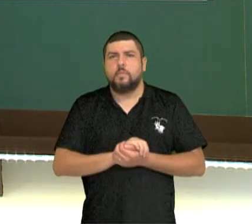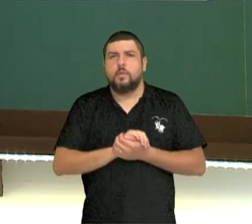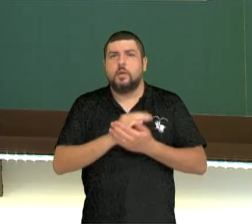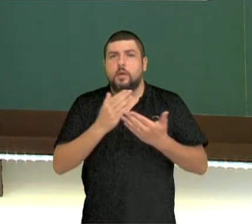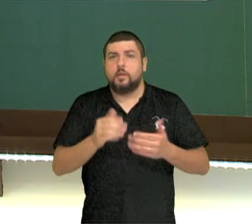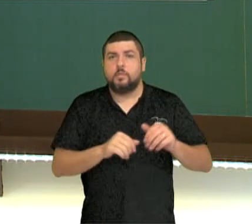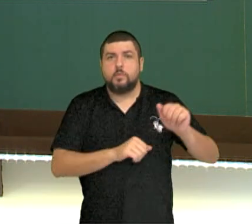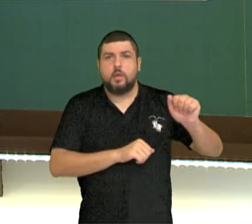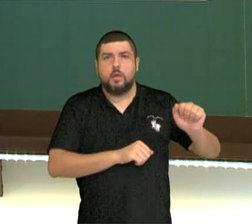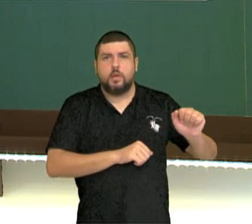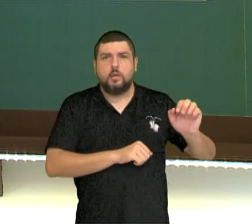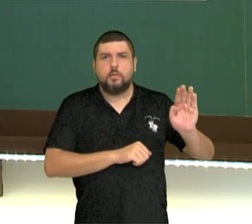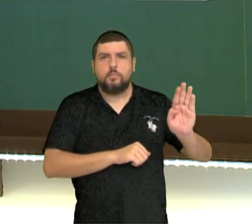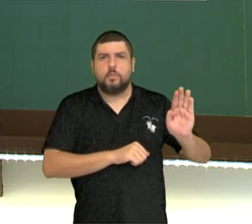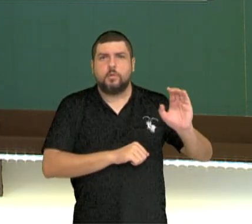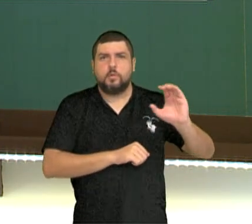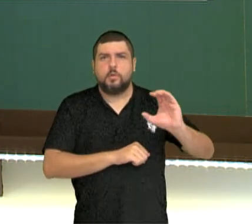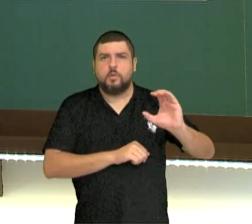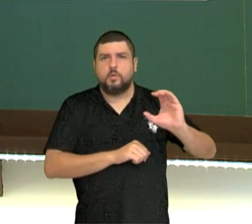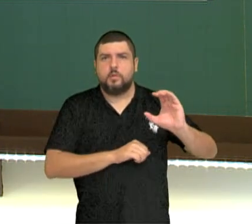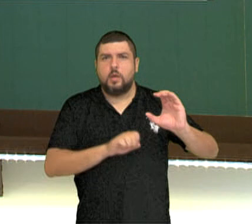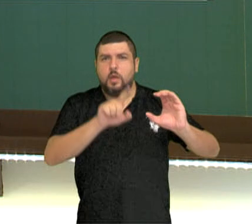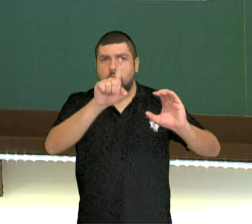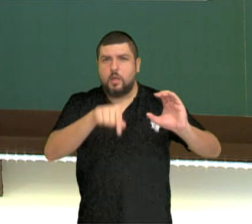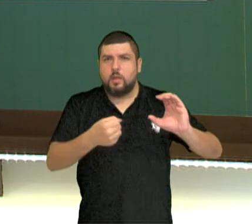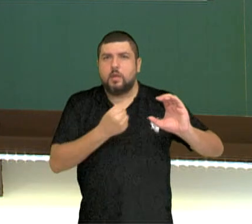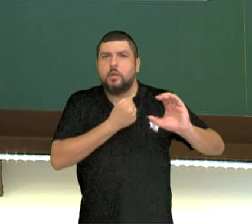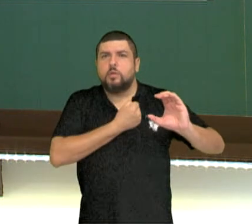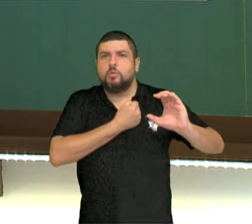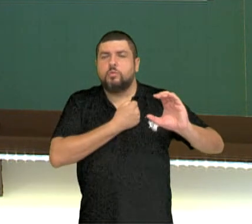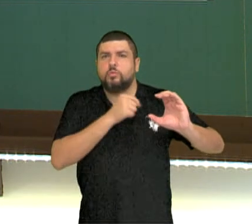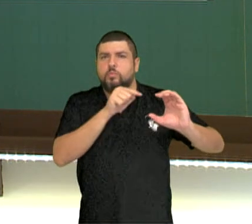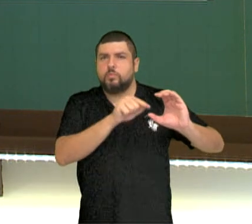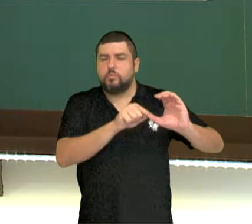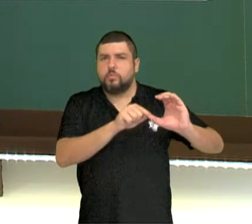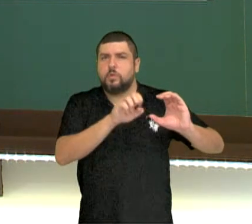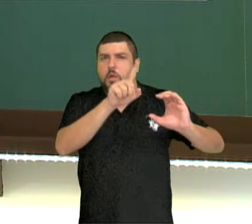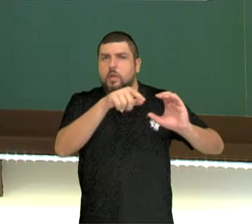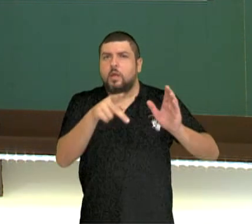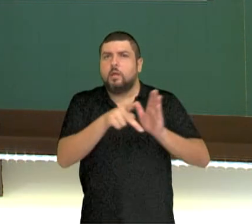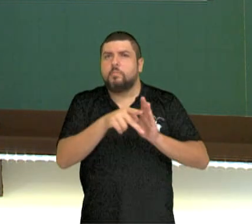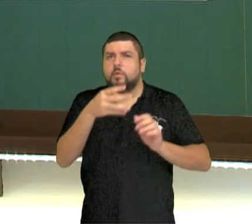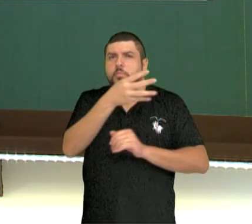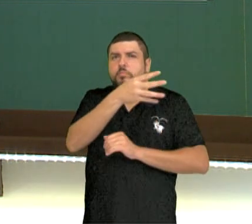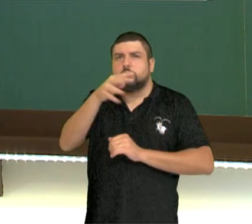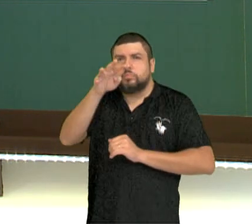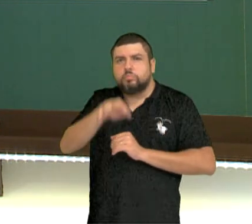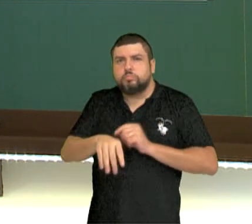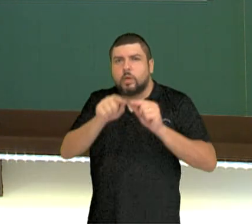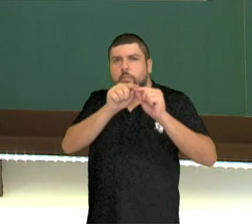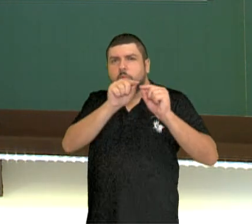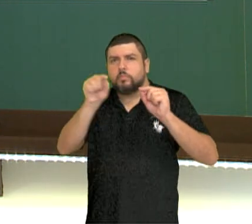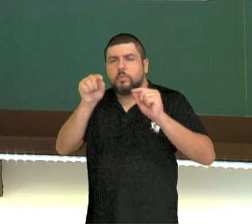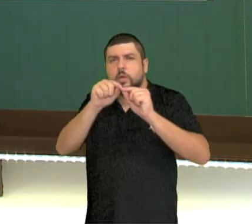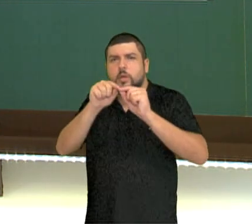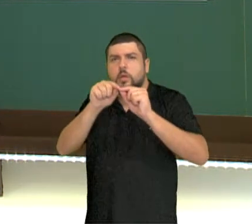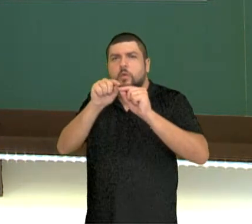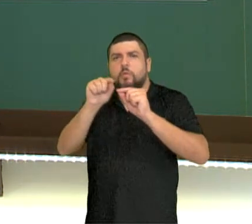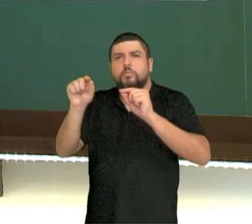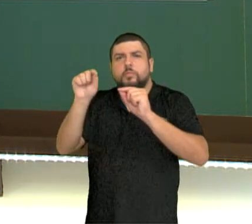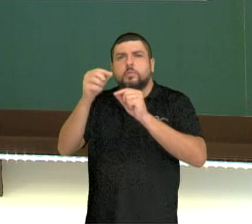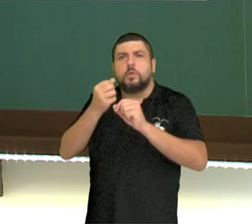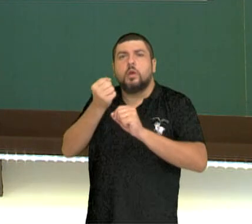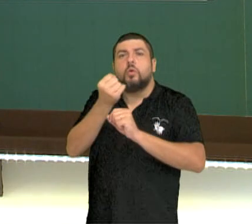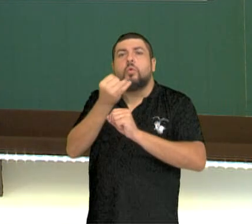A, B e C representam os números que vêm ao lado do elemento químico. E nós chamamos esses números ali à